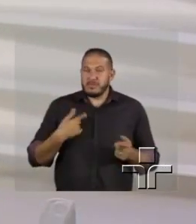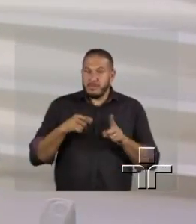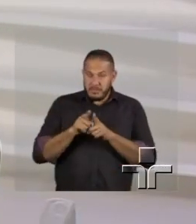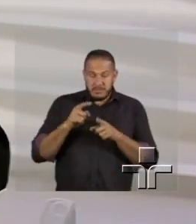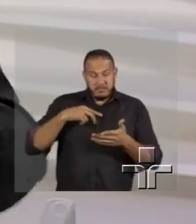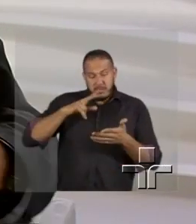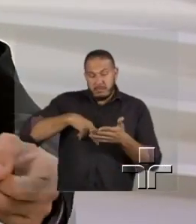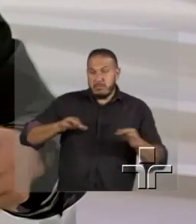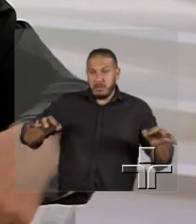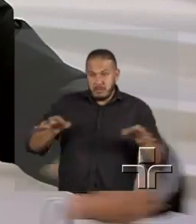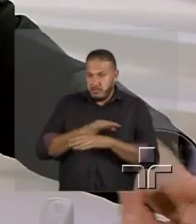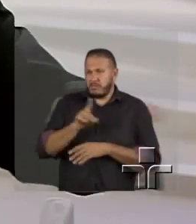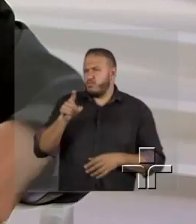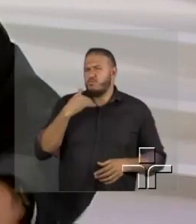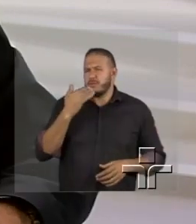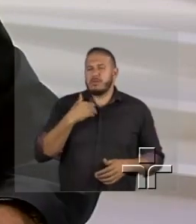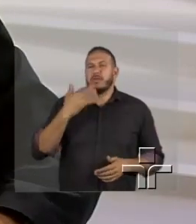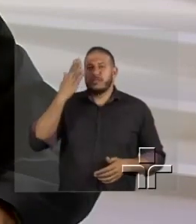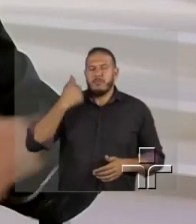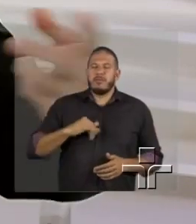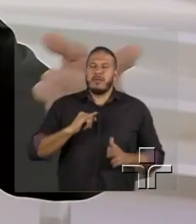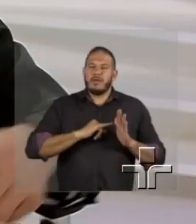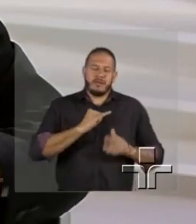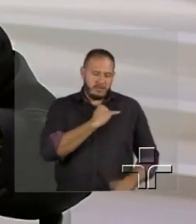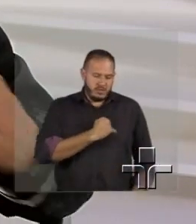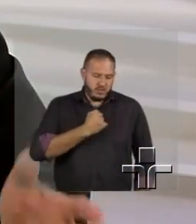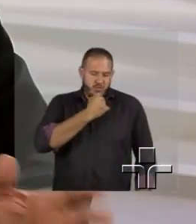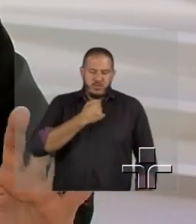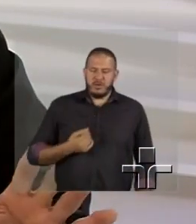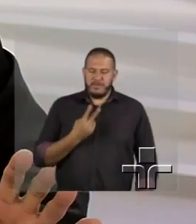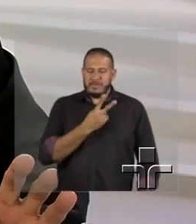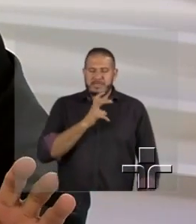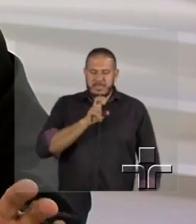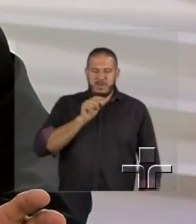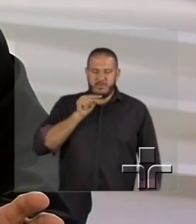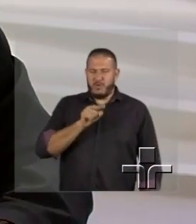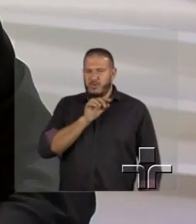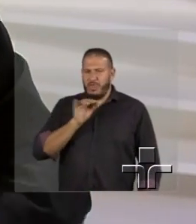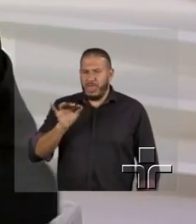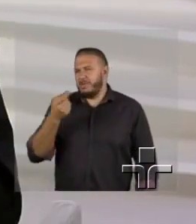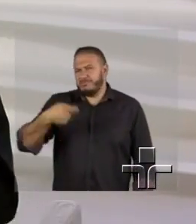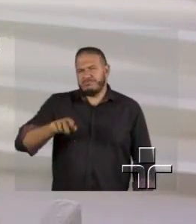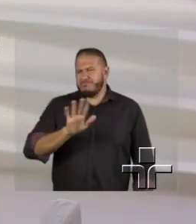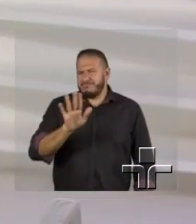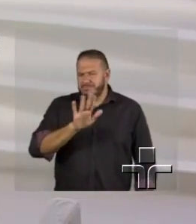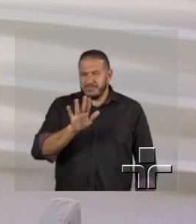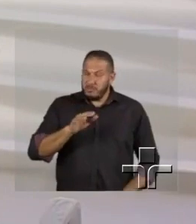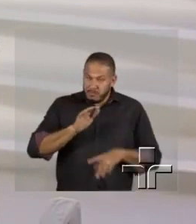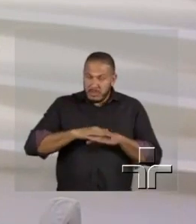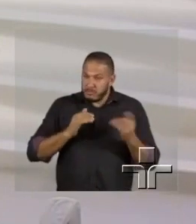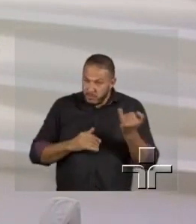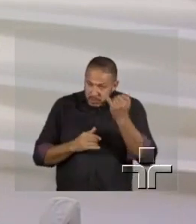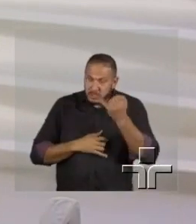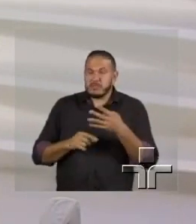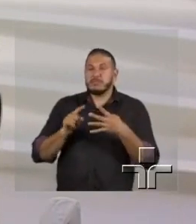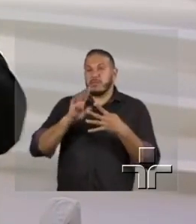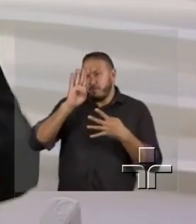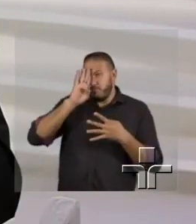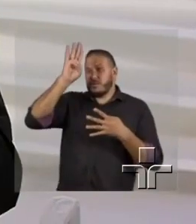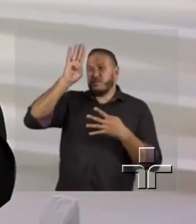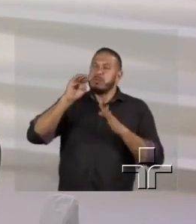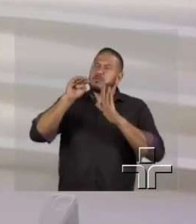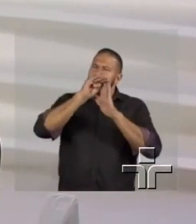3 meses. 3 meses? É. E eram quantos irmãos? 8. 8 irmãos. E, quer dizer, o senhor teve